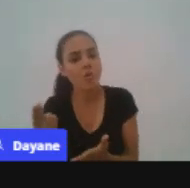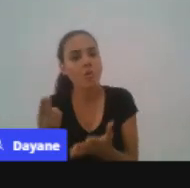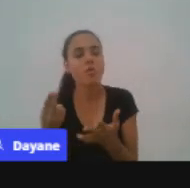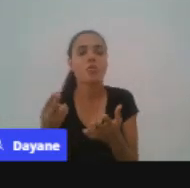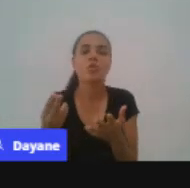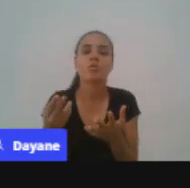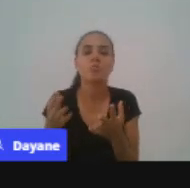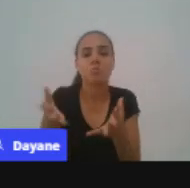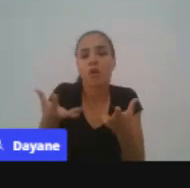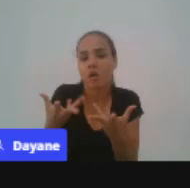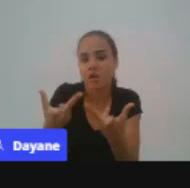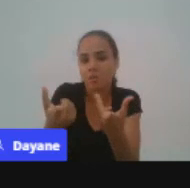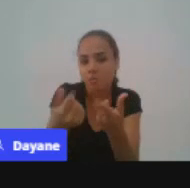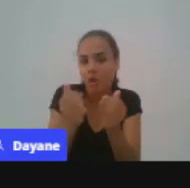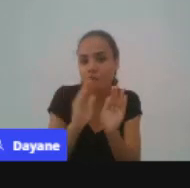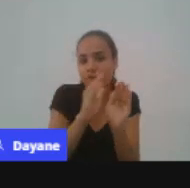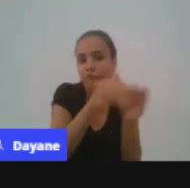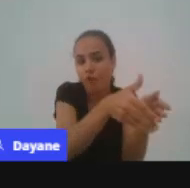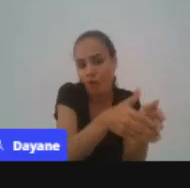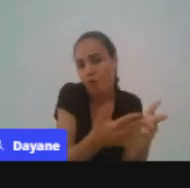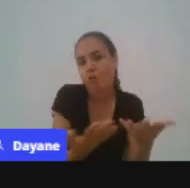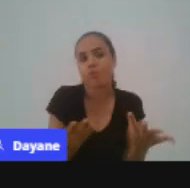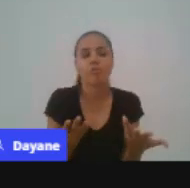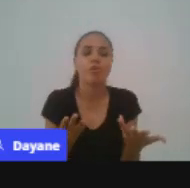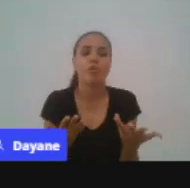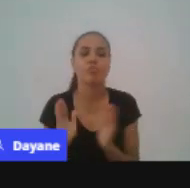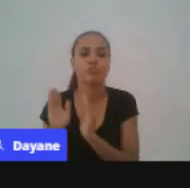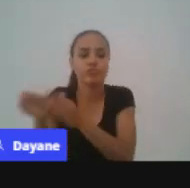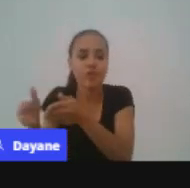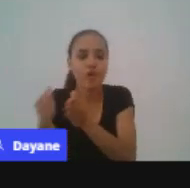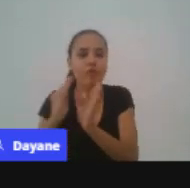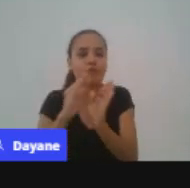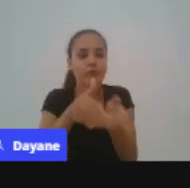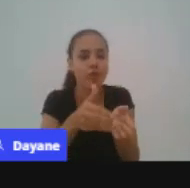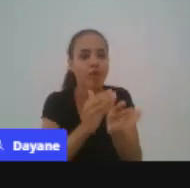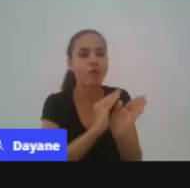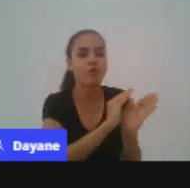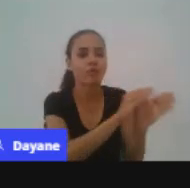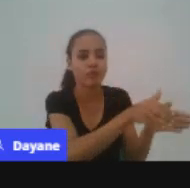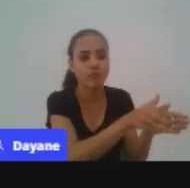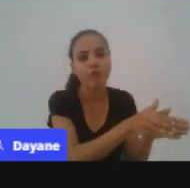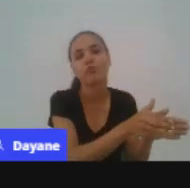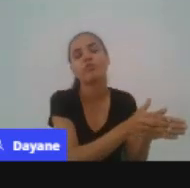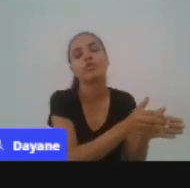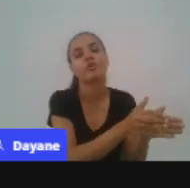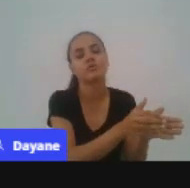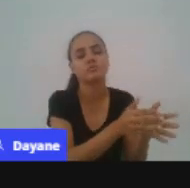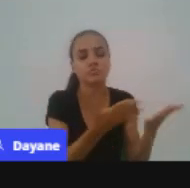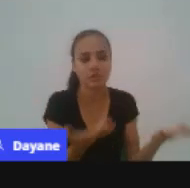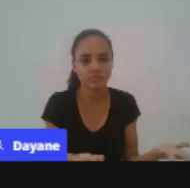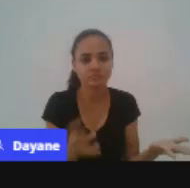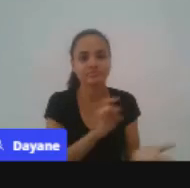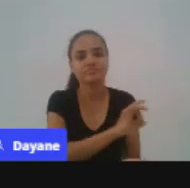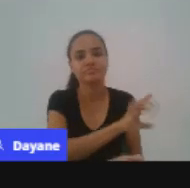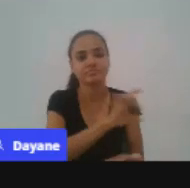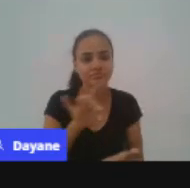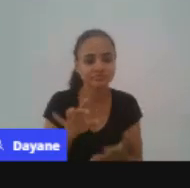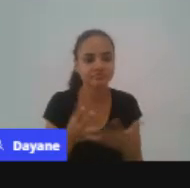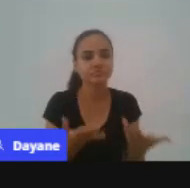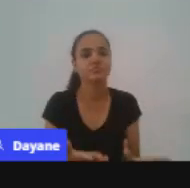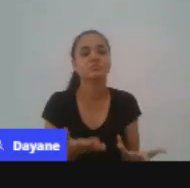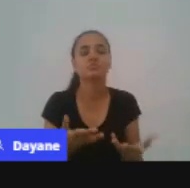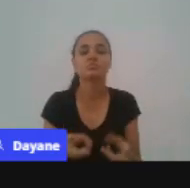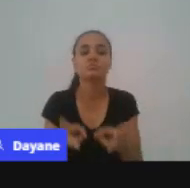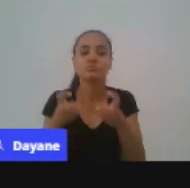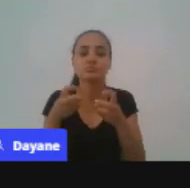ou por descritor. Então, você vai conseguir ter um flash de como está a sua sala. Pode passar o slide,